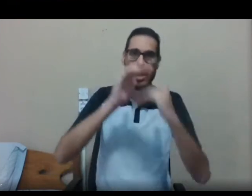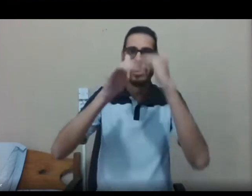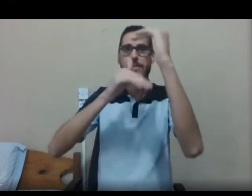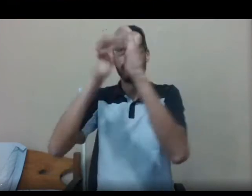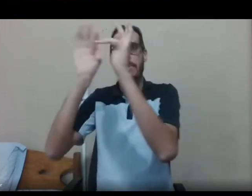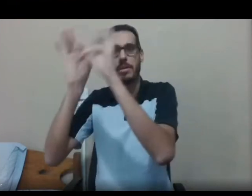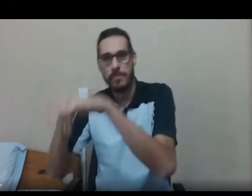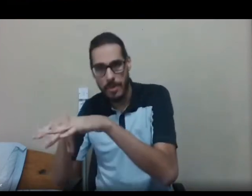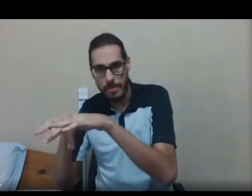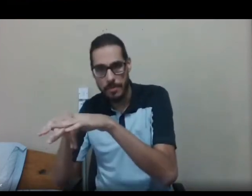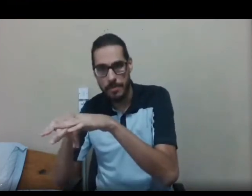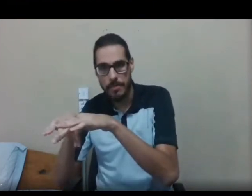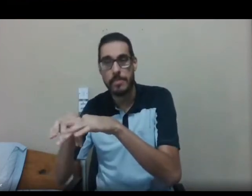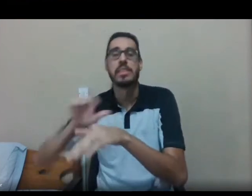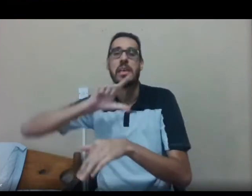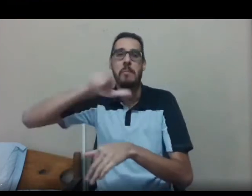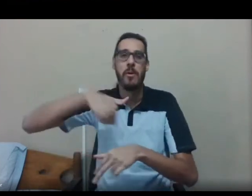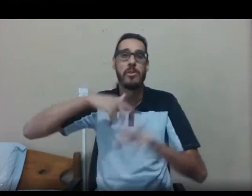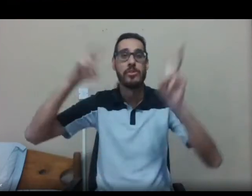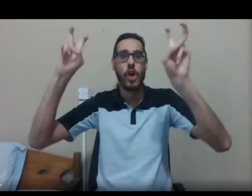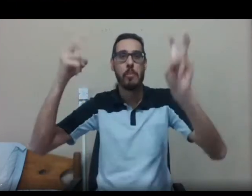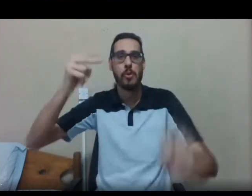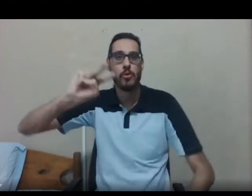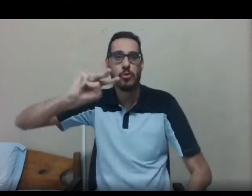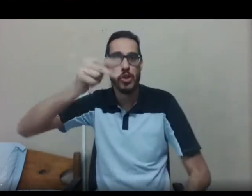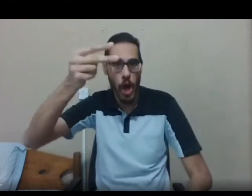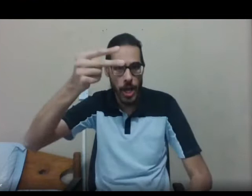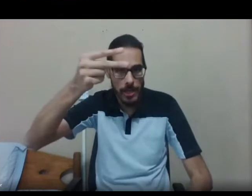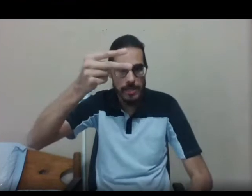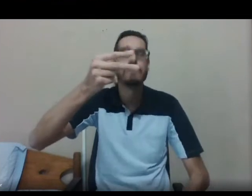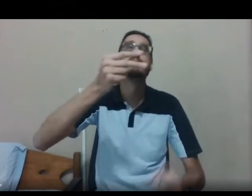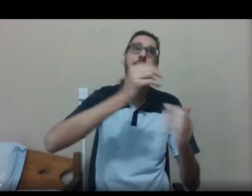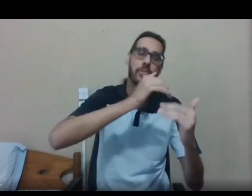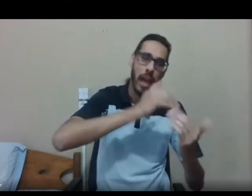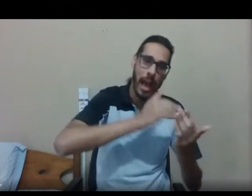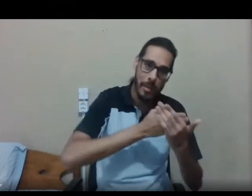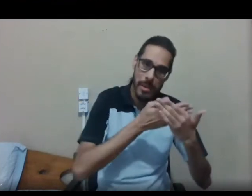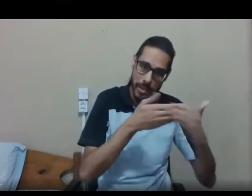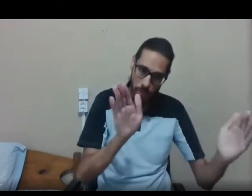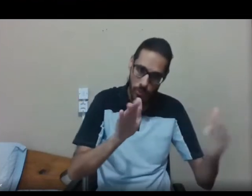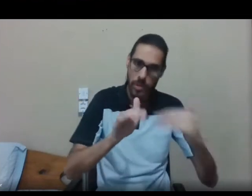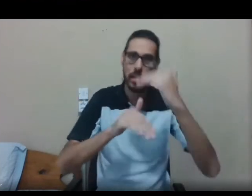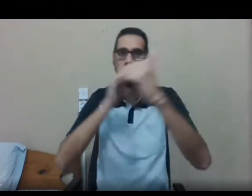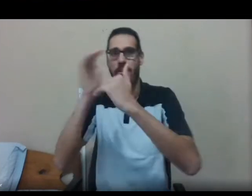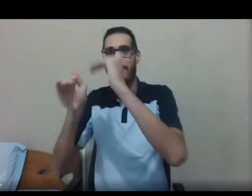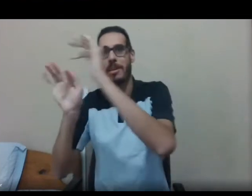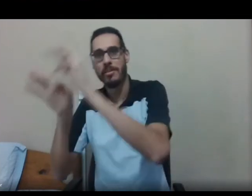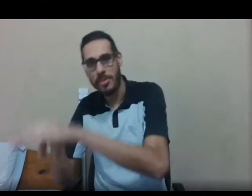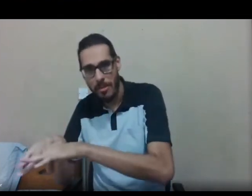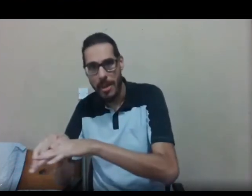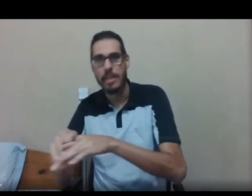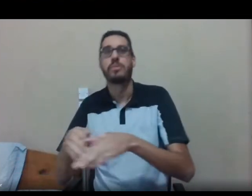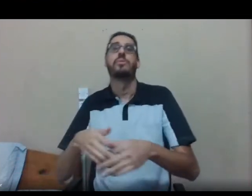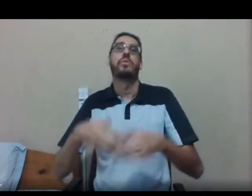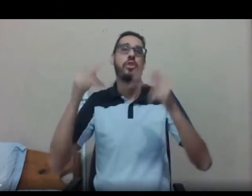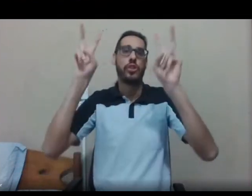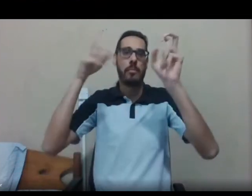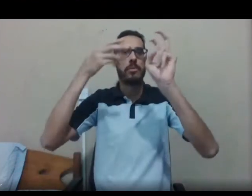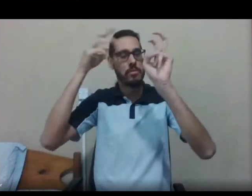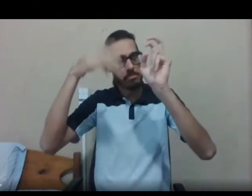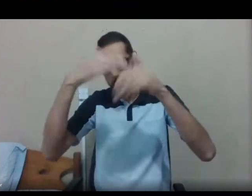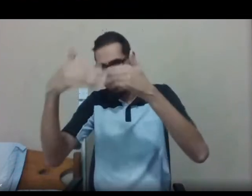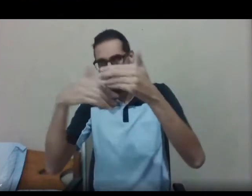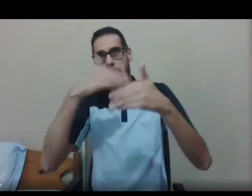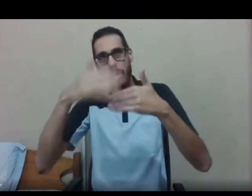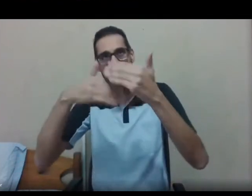a sua disciplina, o seu componente curricular, tá? Então, tem uma abertura que você faz a apresentação do conteúdo, que pode